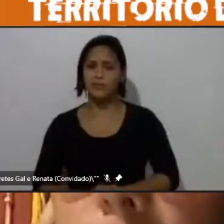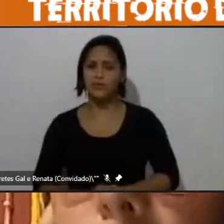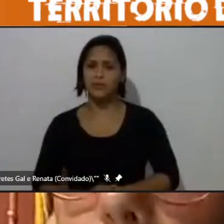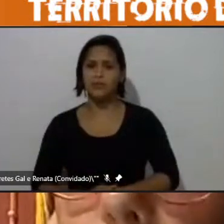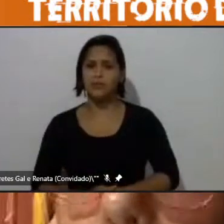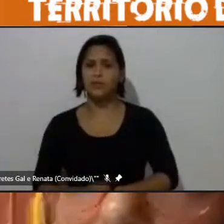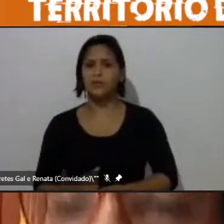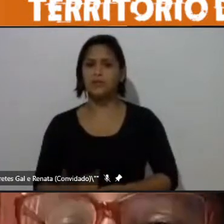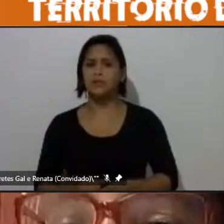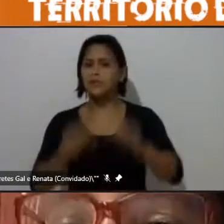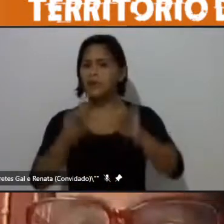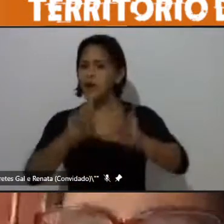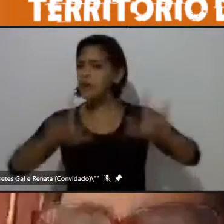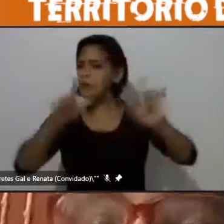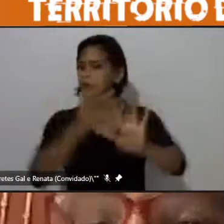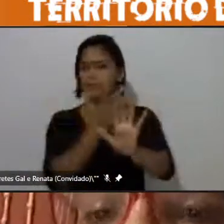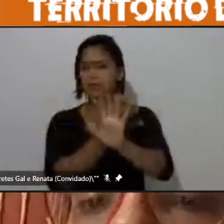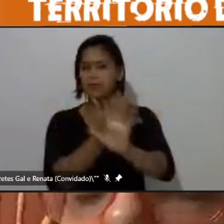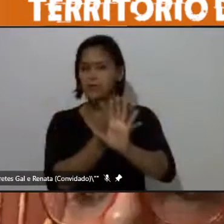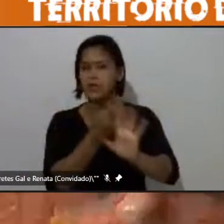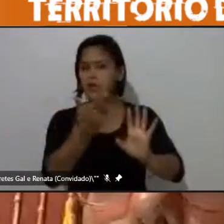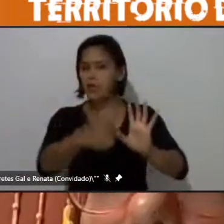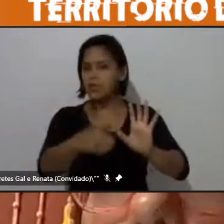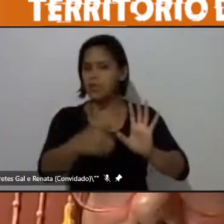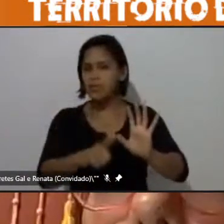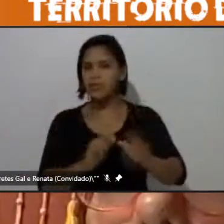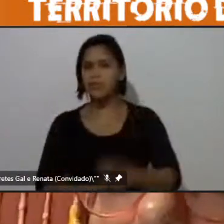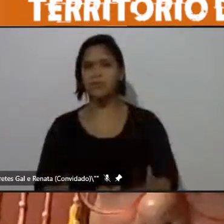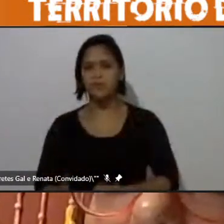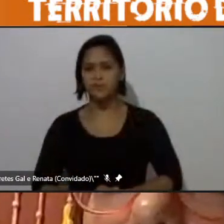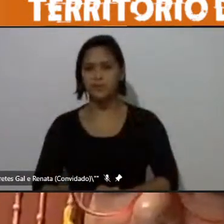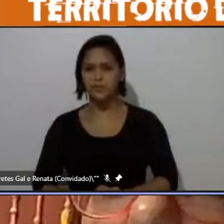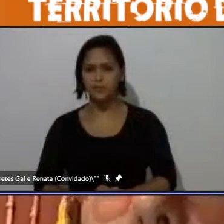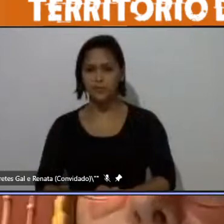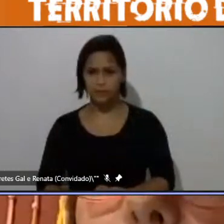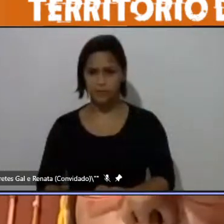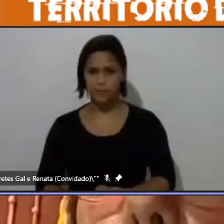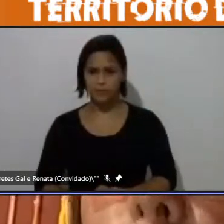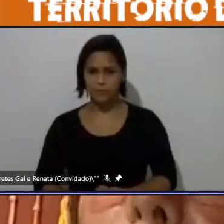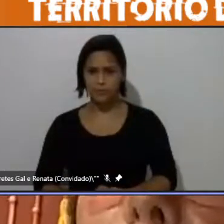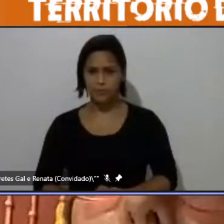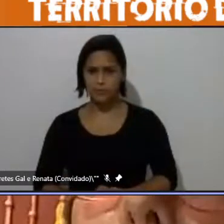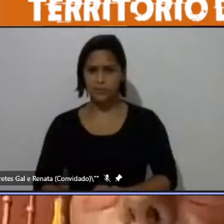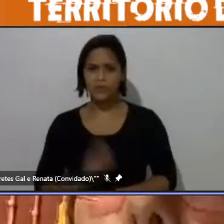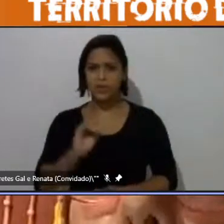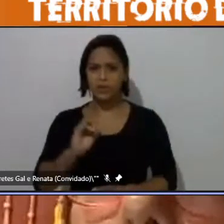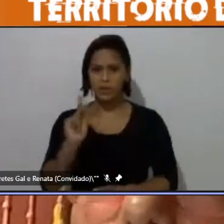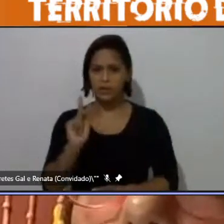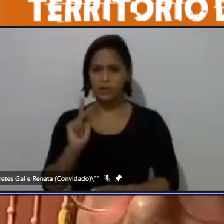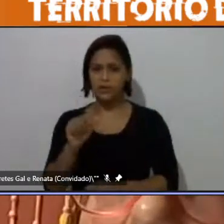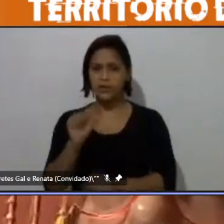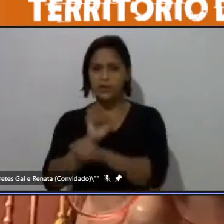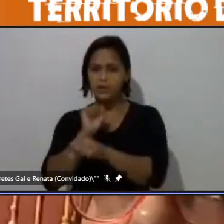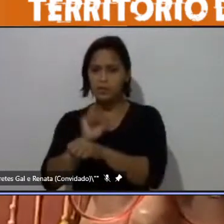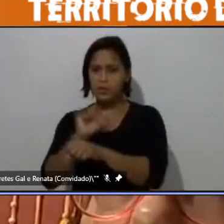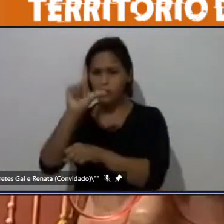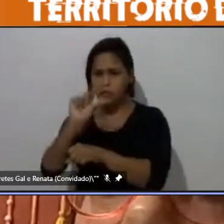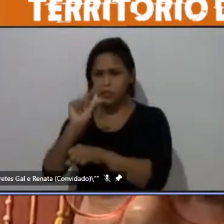Andréia, ainda não está transmitindo, tá? Está carregando. Tá bom. Ah, tá bom. Então, vamos